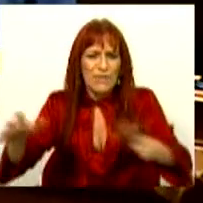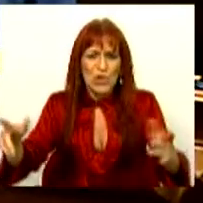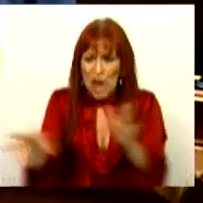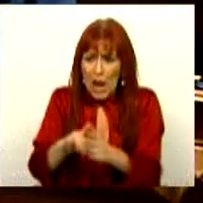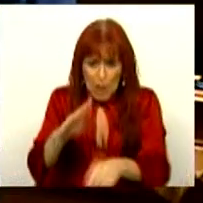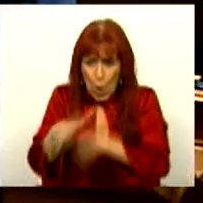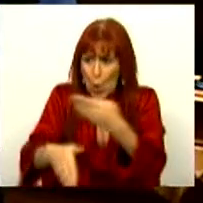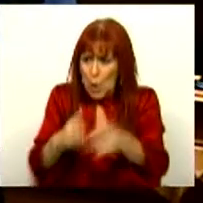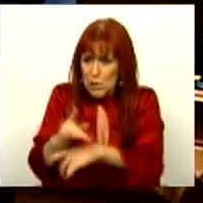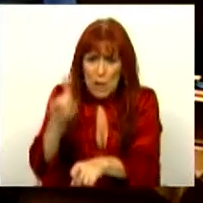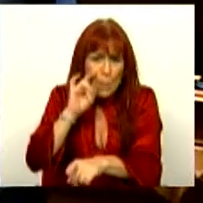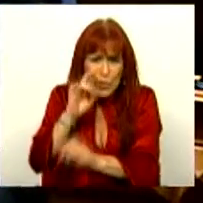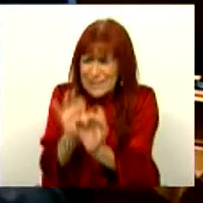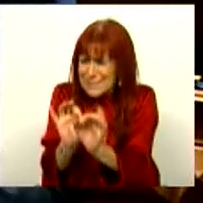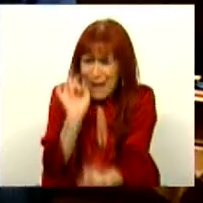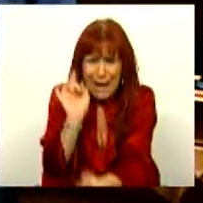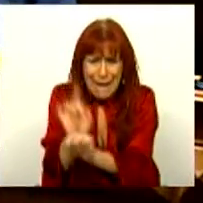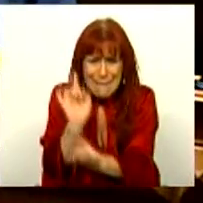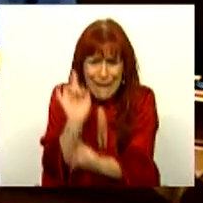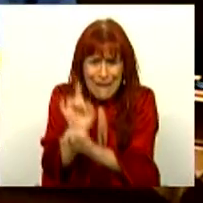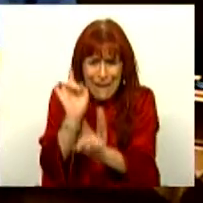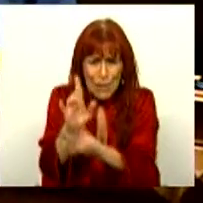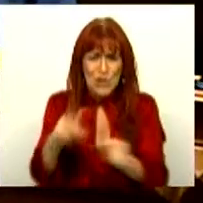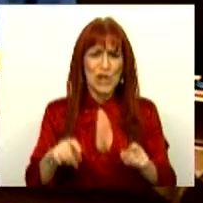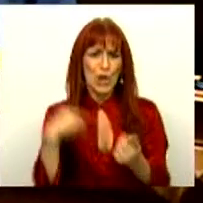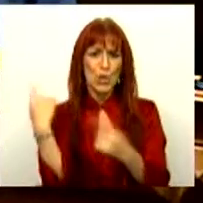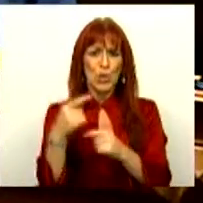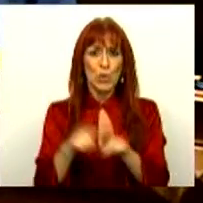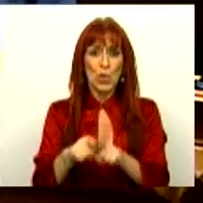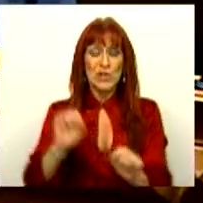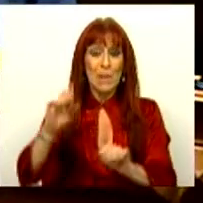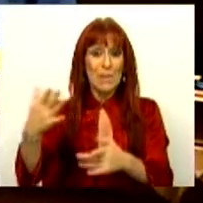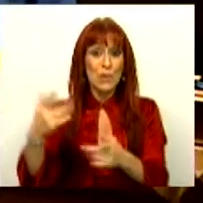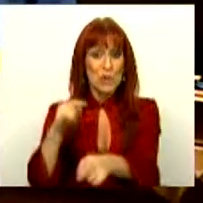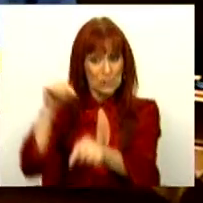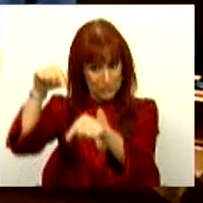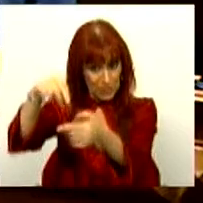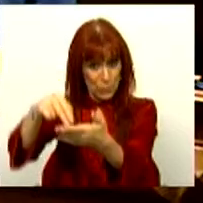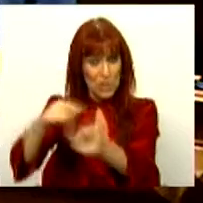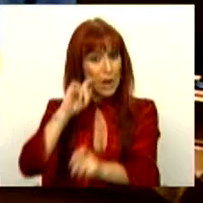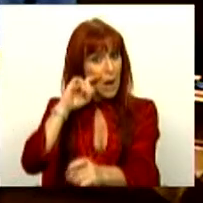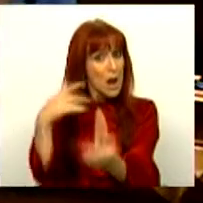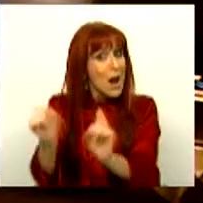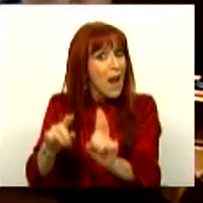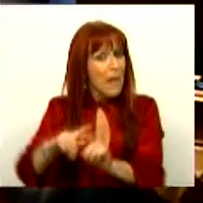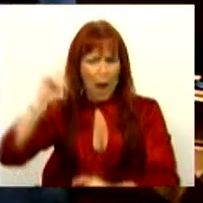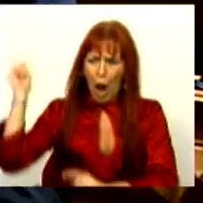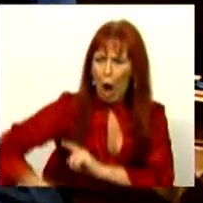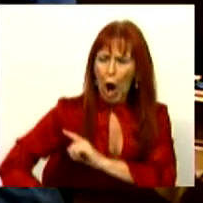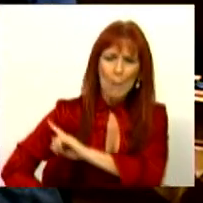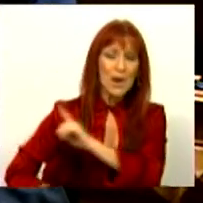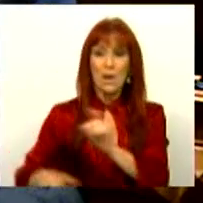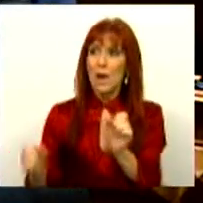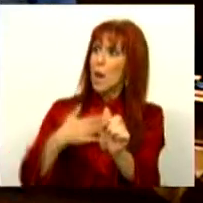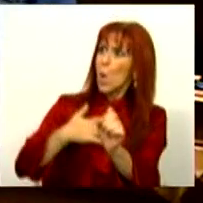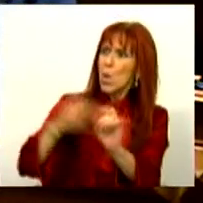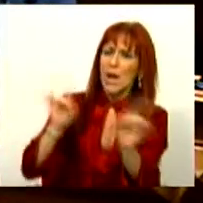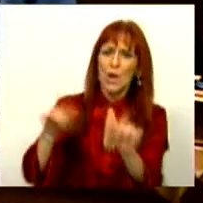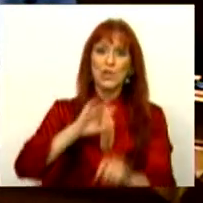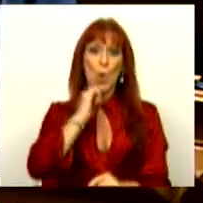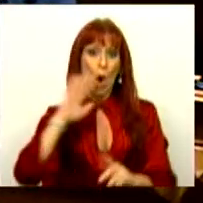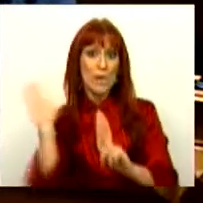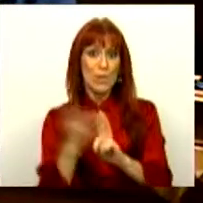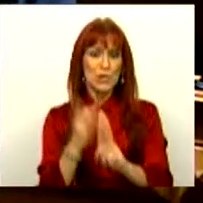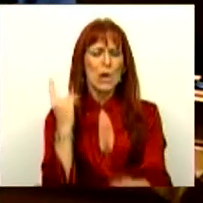lei continuará a protegê-los da mesmíssima forma. E seremos todos aqueles que na primeira linha lá estaremos para garantir que ninguém é forçado a nada que não quer. E o Código